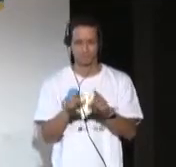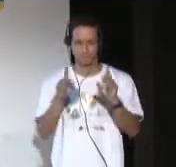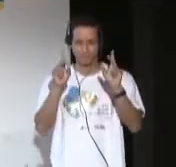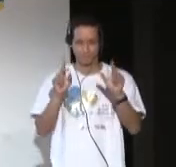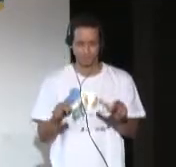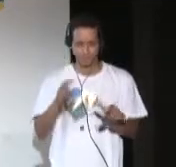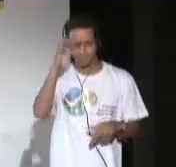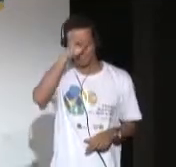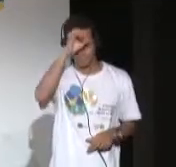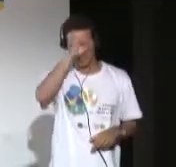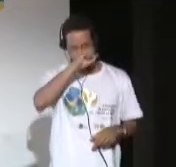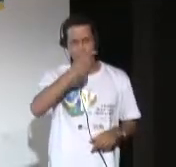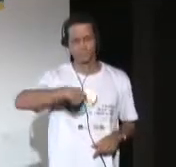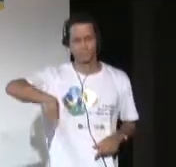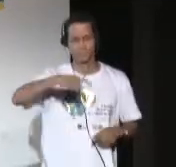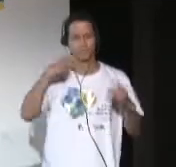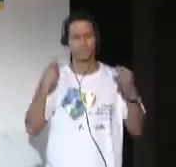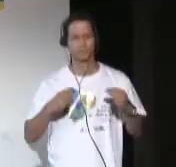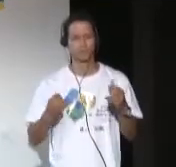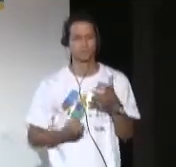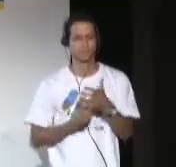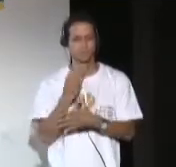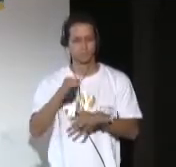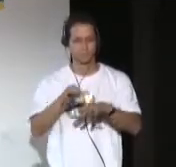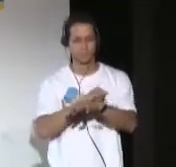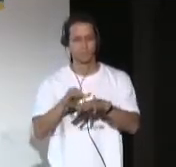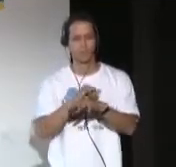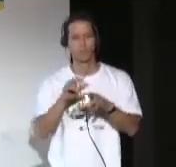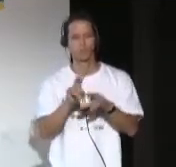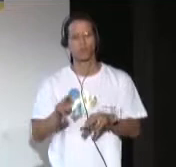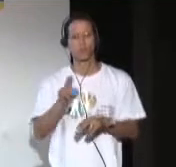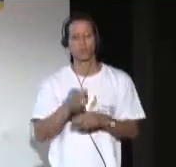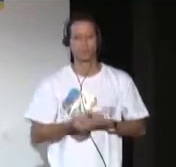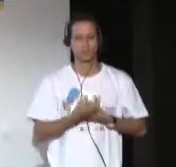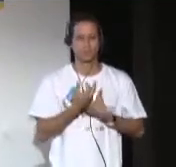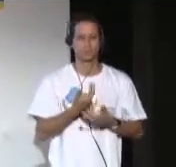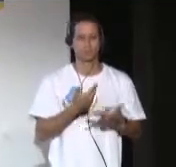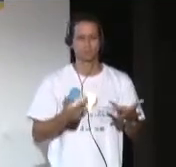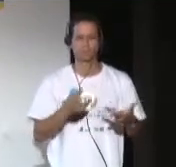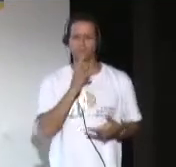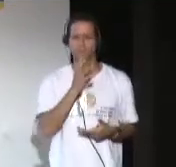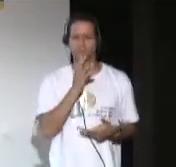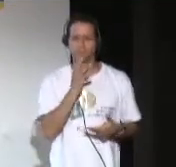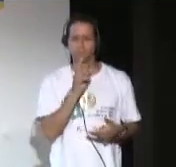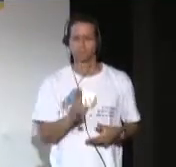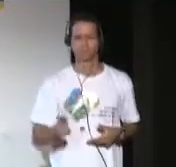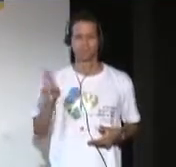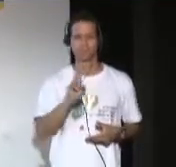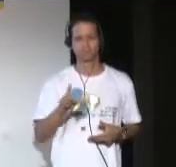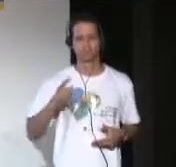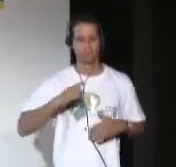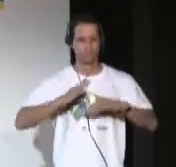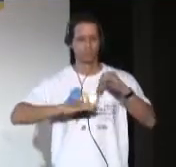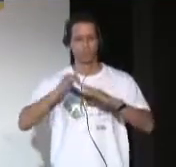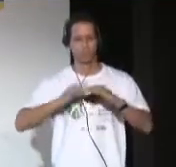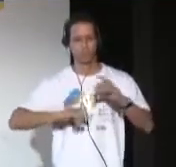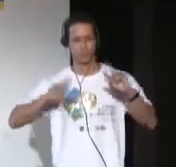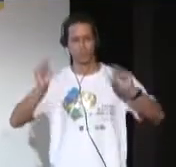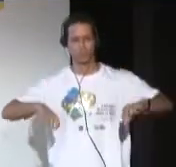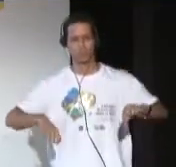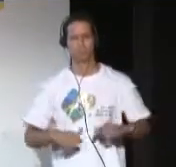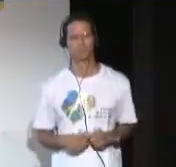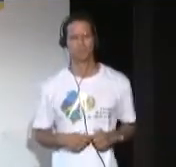com a aprendizagem, a gente precisa criar uma nova estratégia para o uso de dados e para usar esse conhecimento que está na nossa mão.